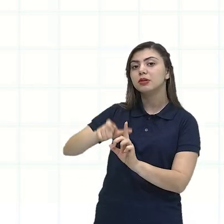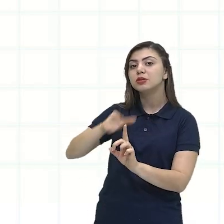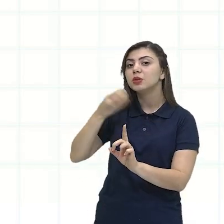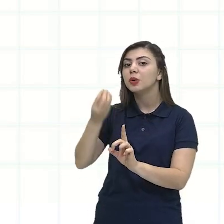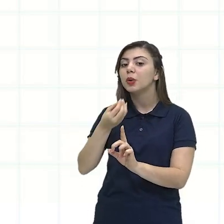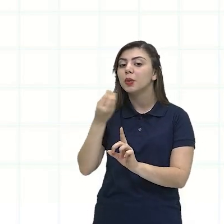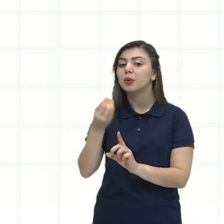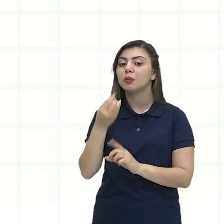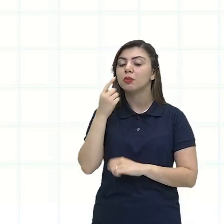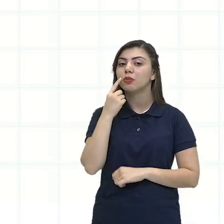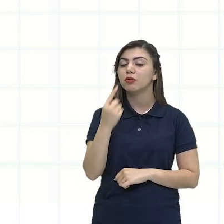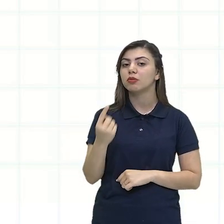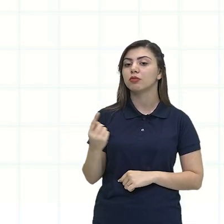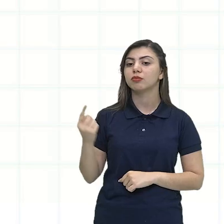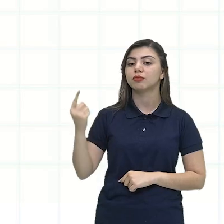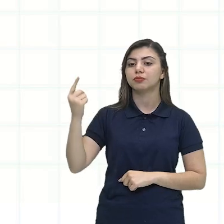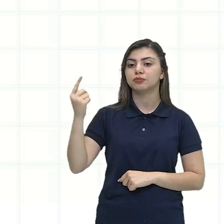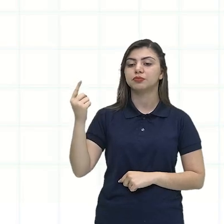are,